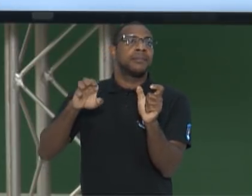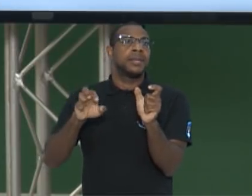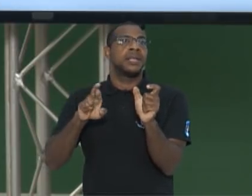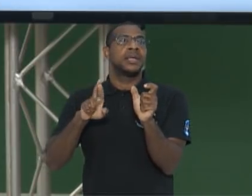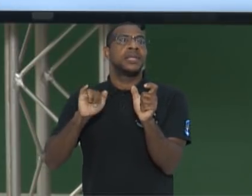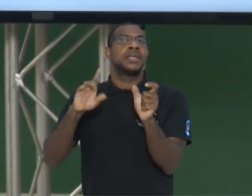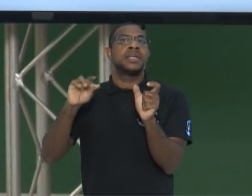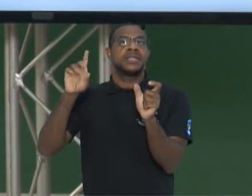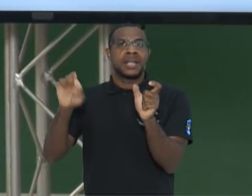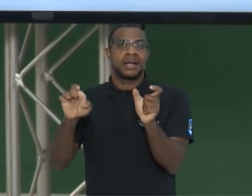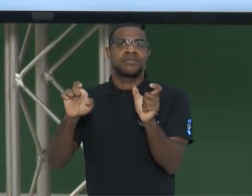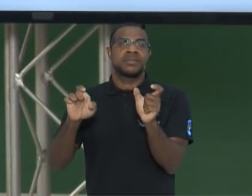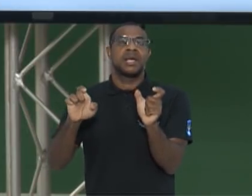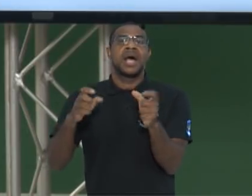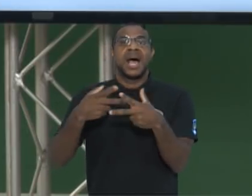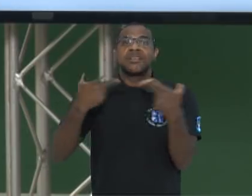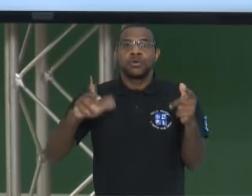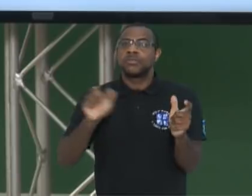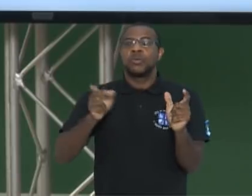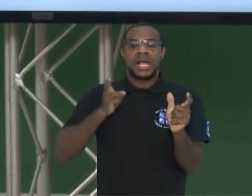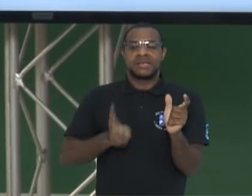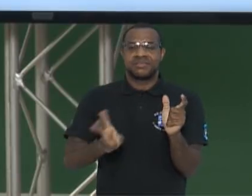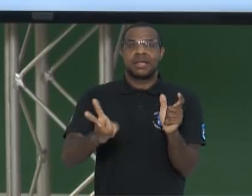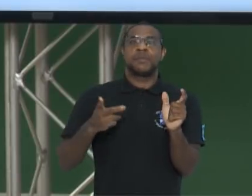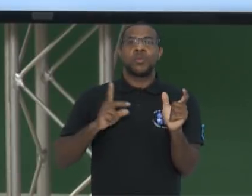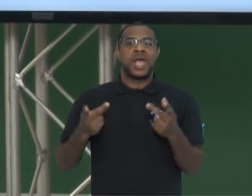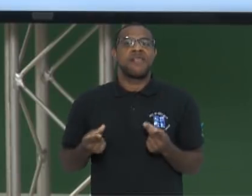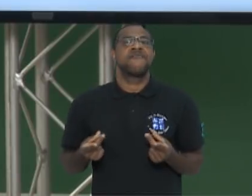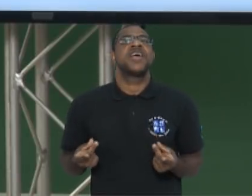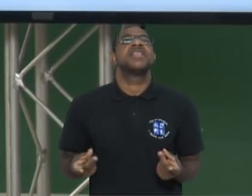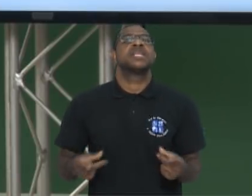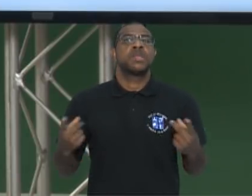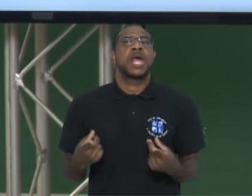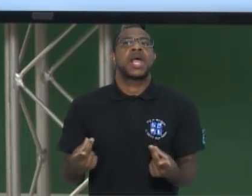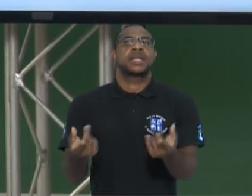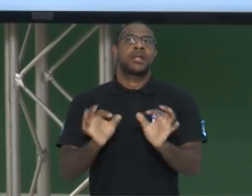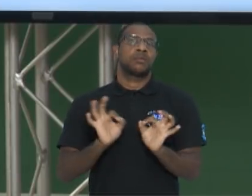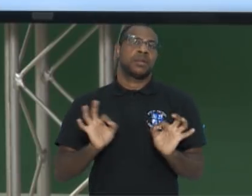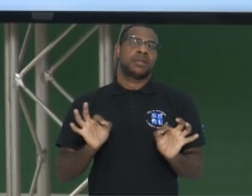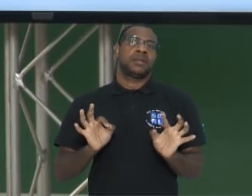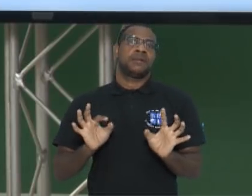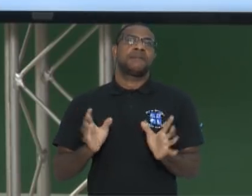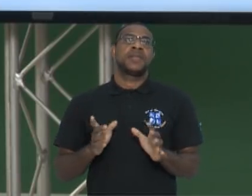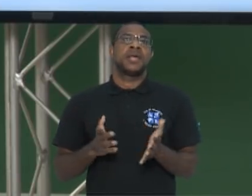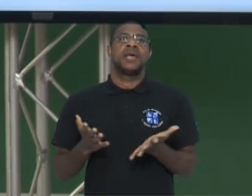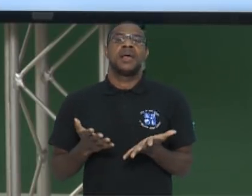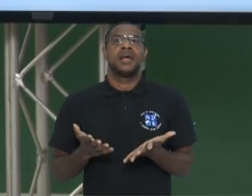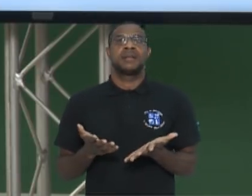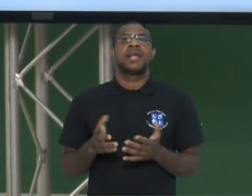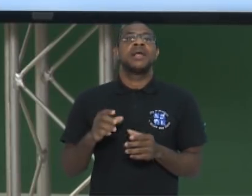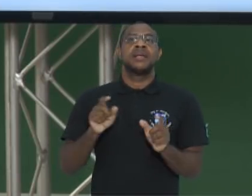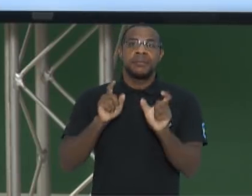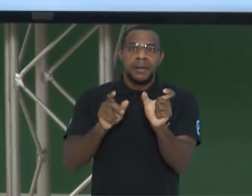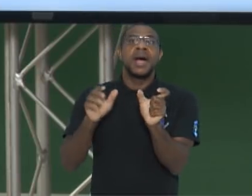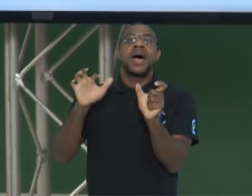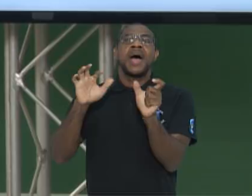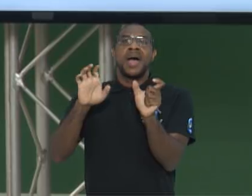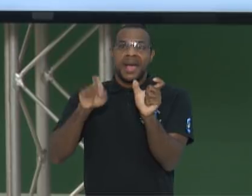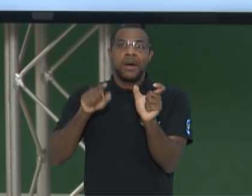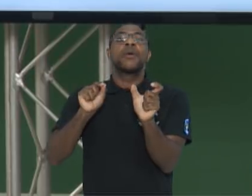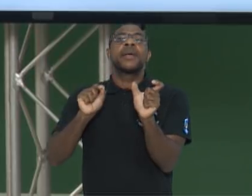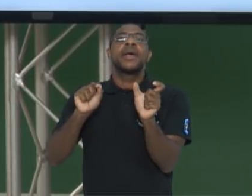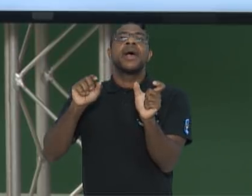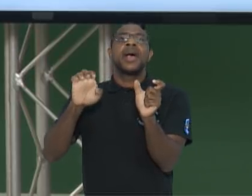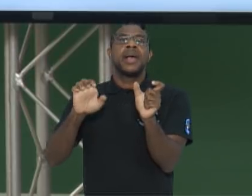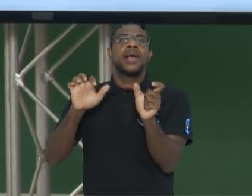coisas não duram para sempre, elas não são infinitas, não são eternas, né? Elas são efêmeras, transitórias, né?